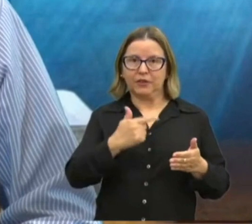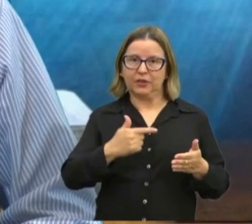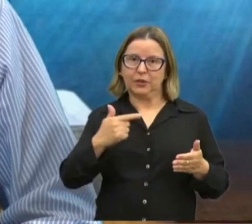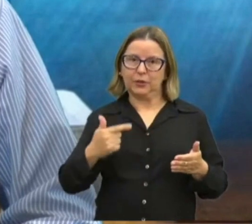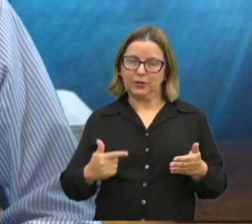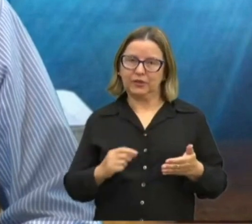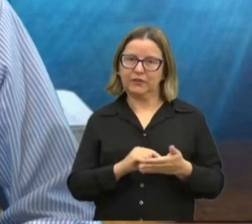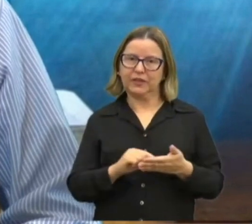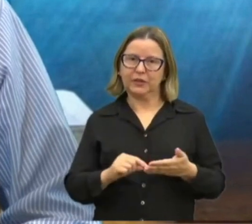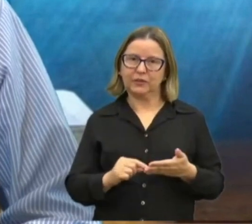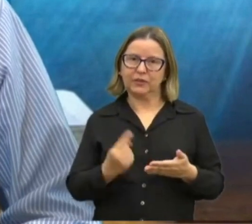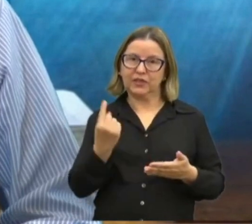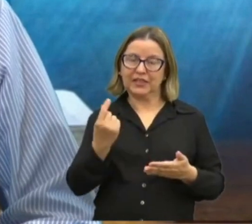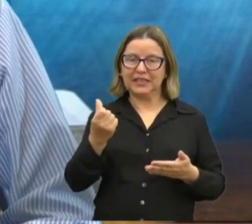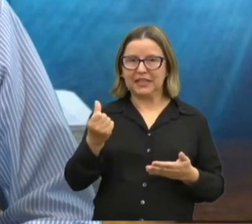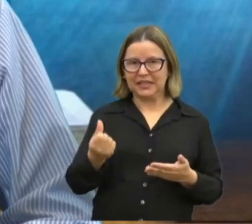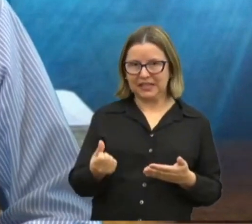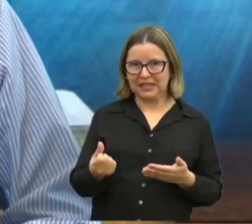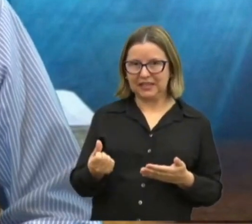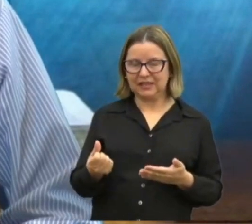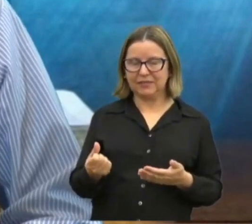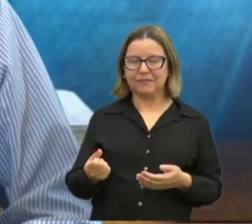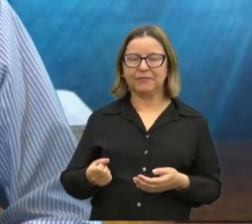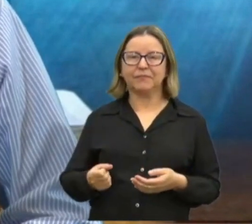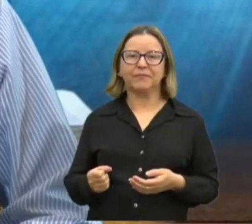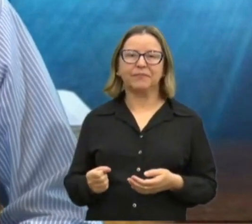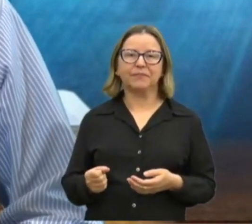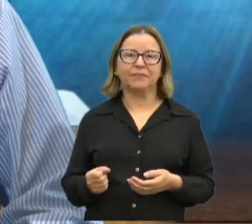capítulo 22, versículo 16.